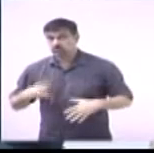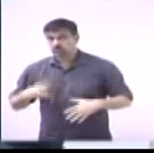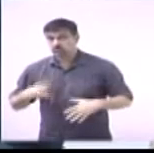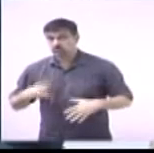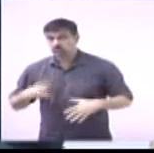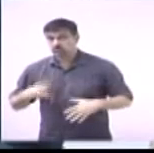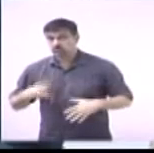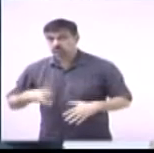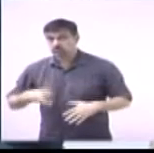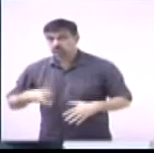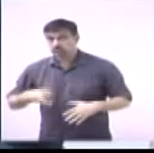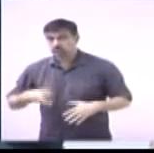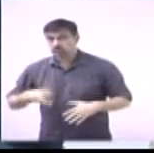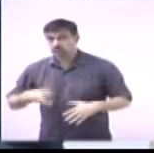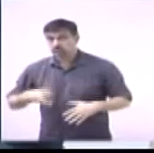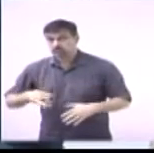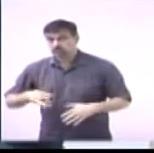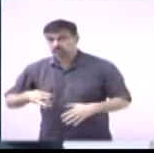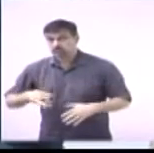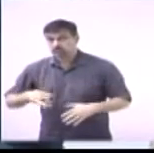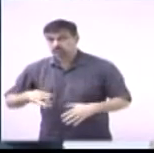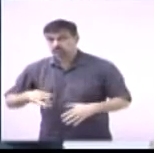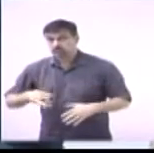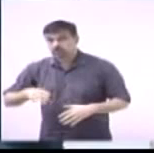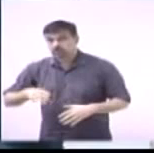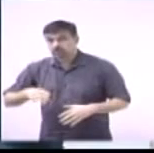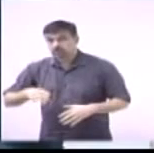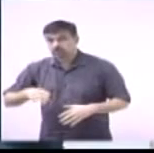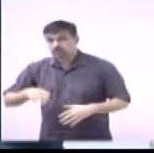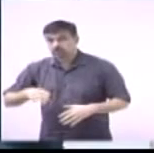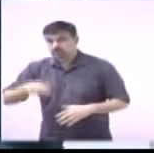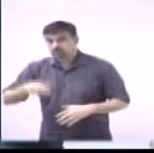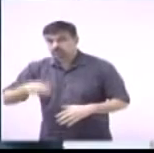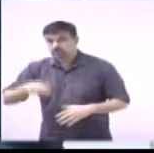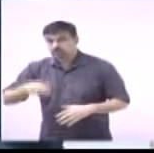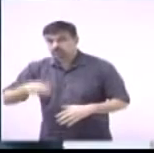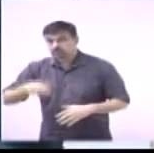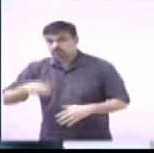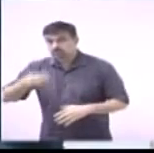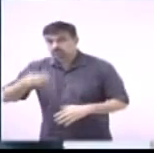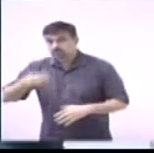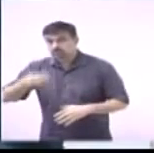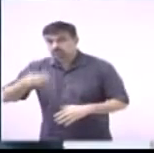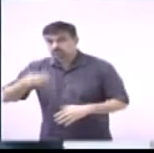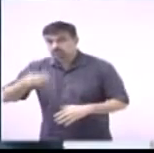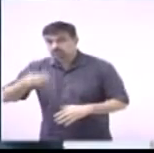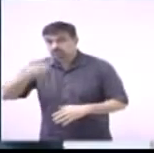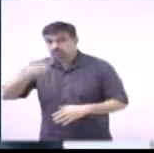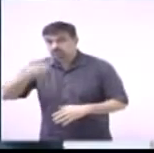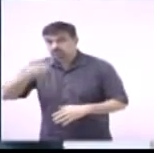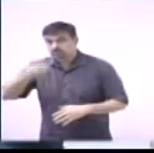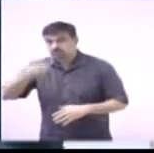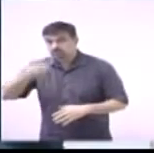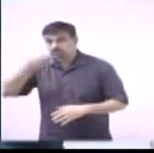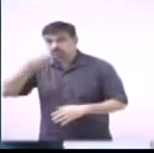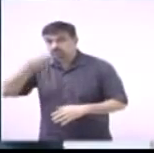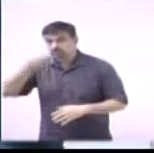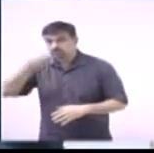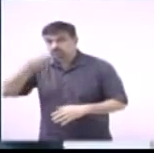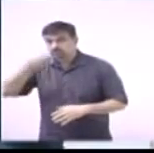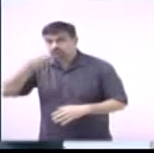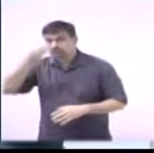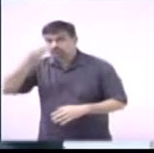uma realidade que talvez, se não houvesse participação, muitos de nós nem teria pesquisado tão a fundo o que